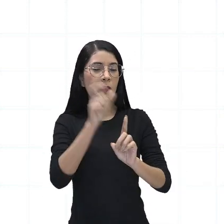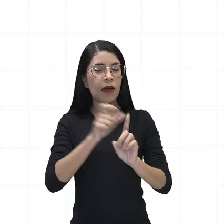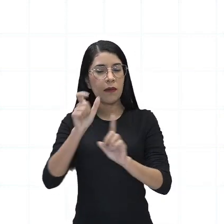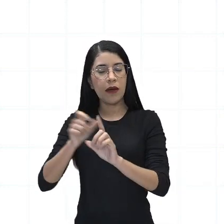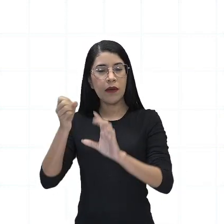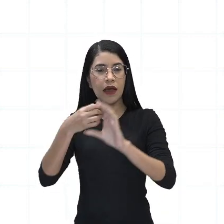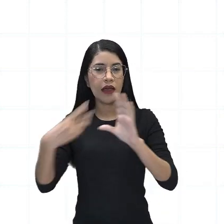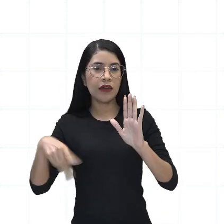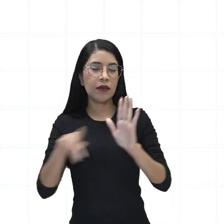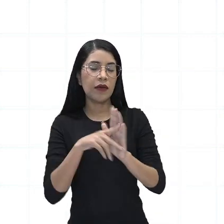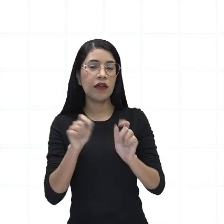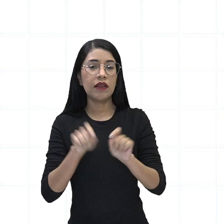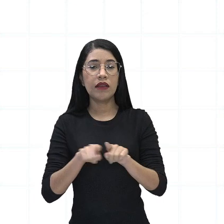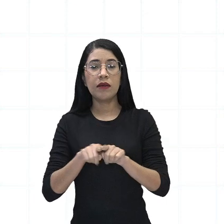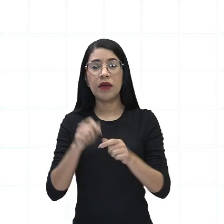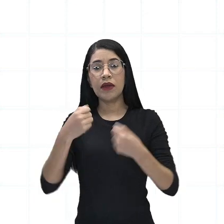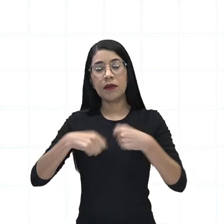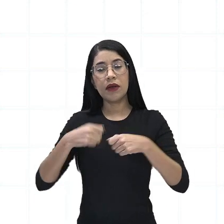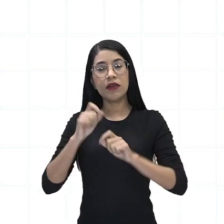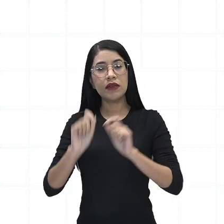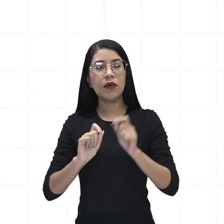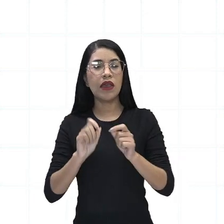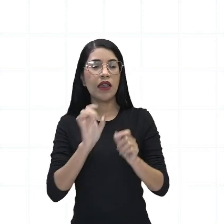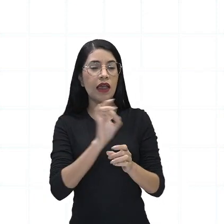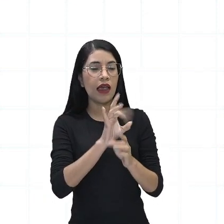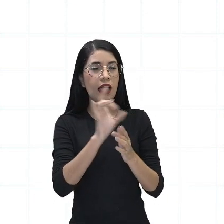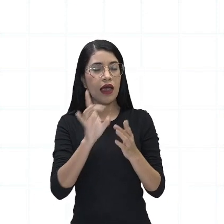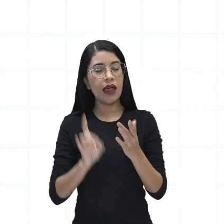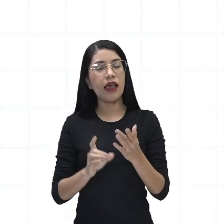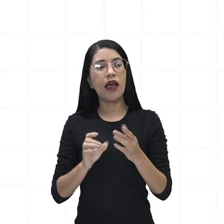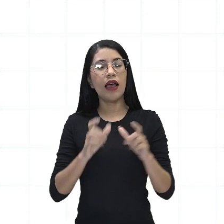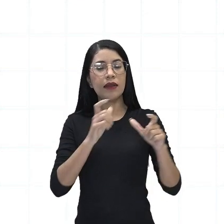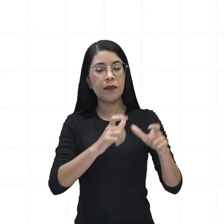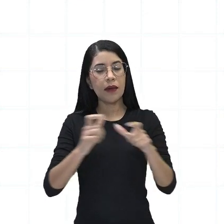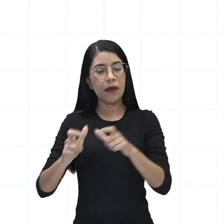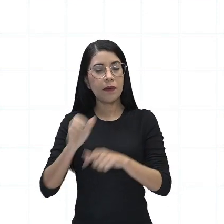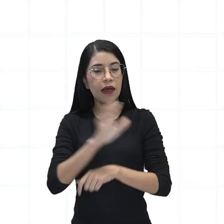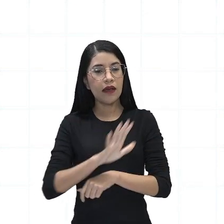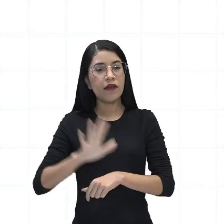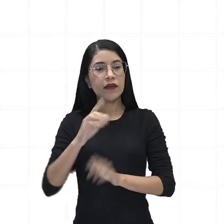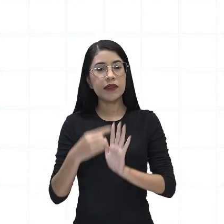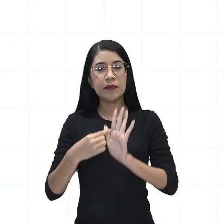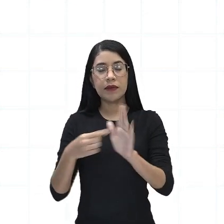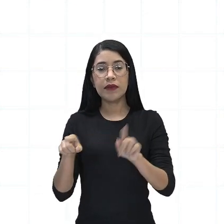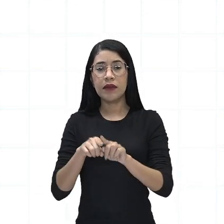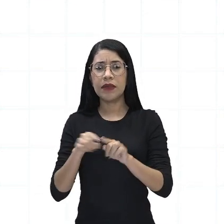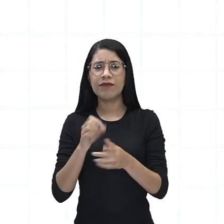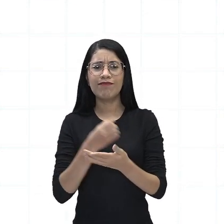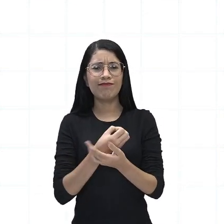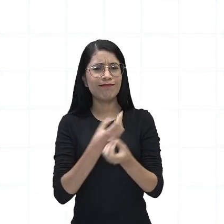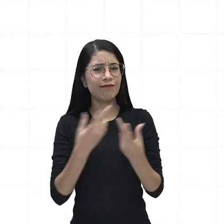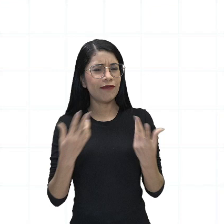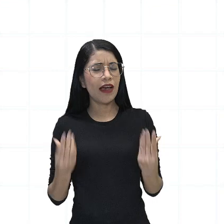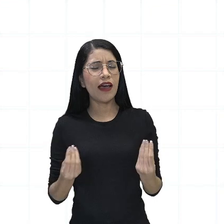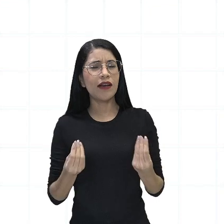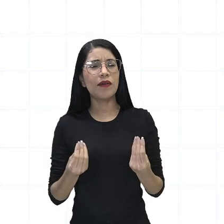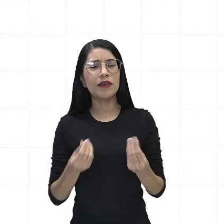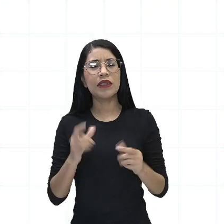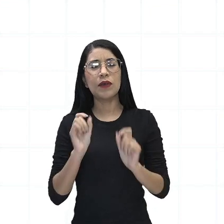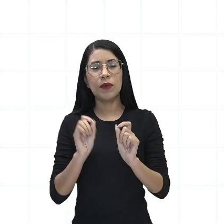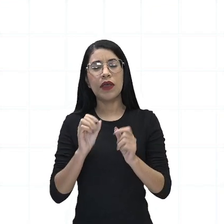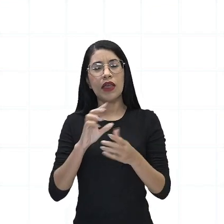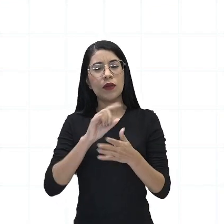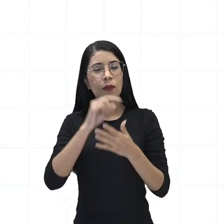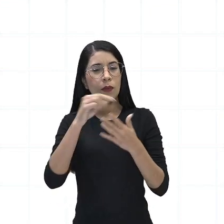na necessidade específica de cada cena. Olha só quanta coisa que fala de